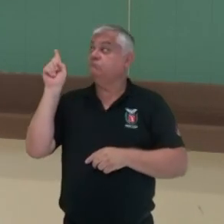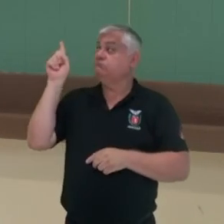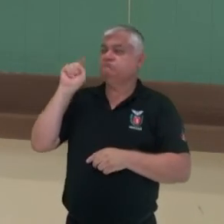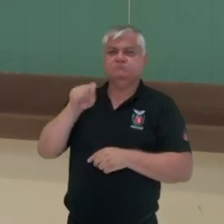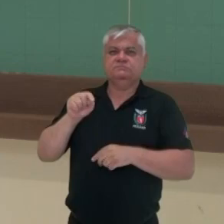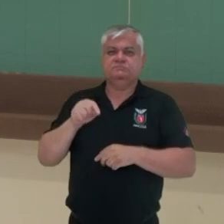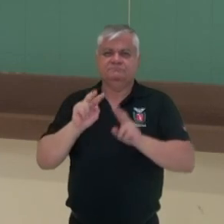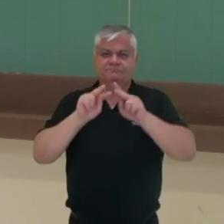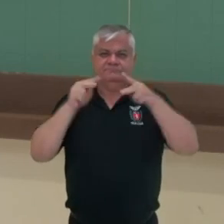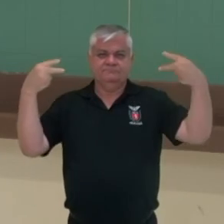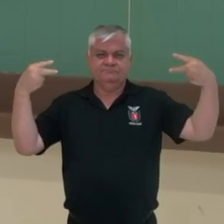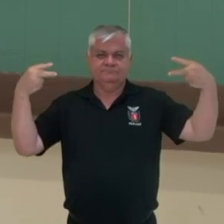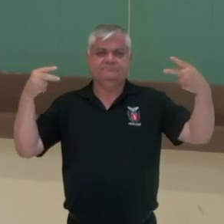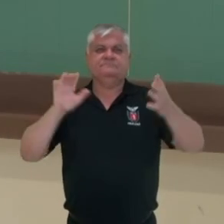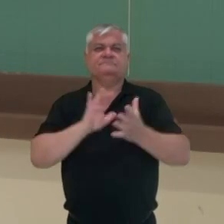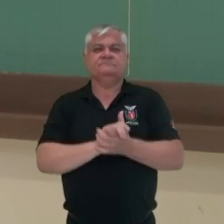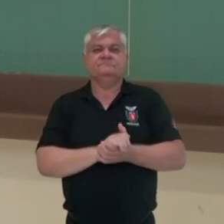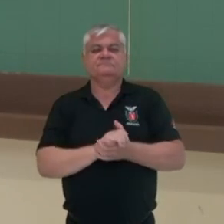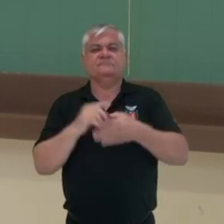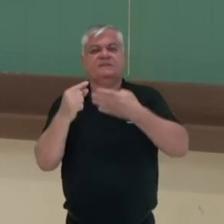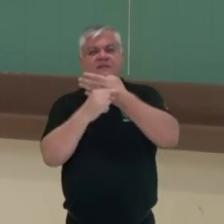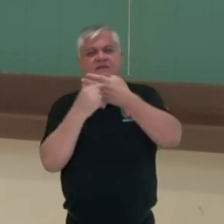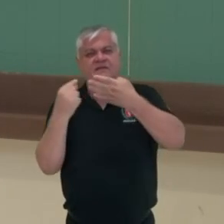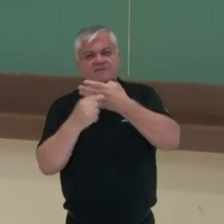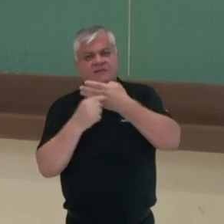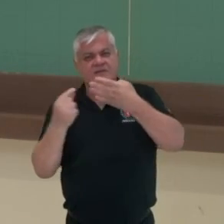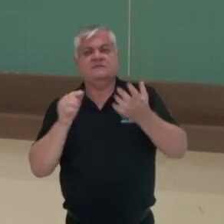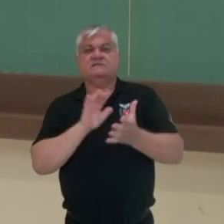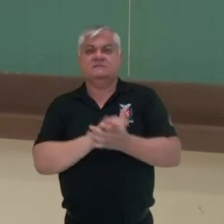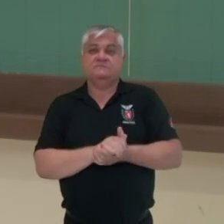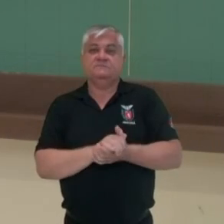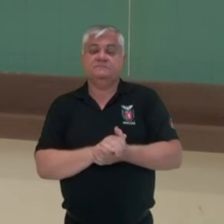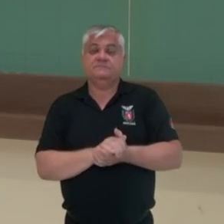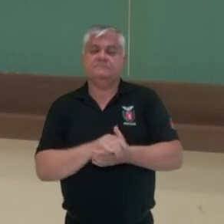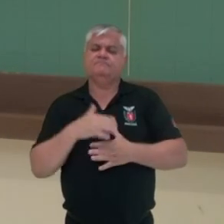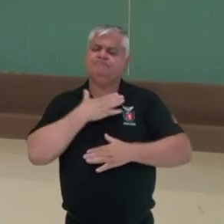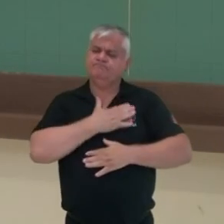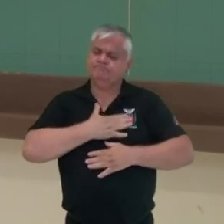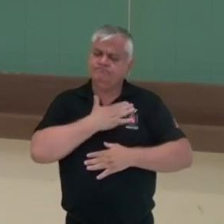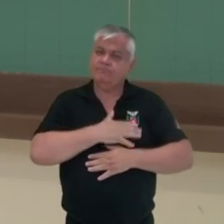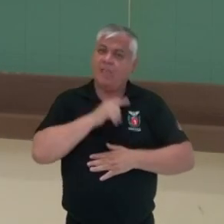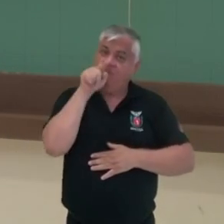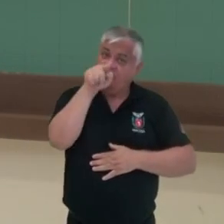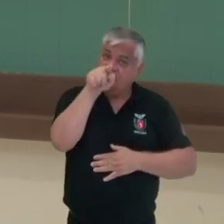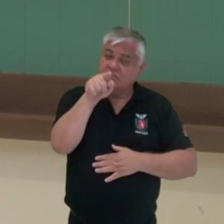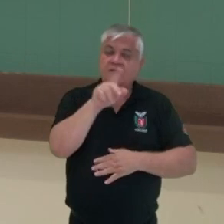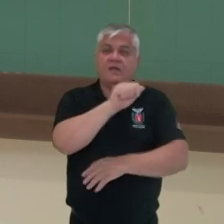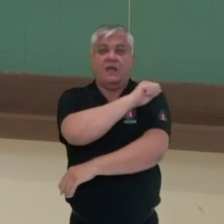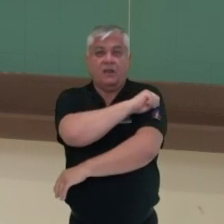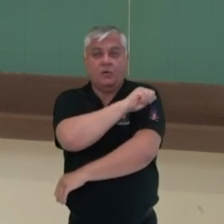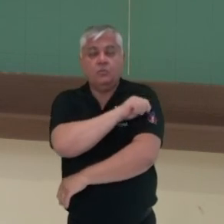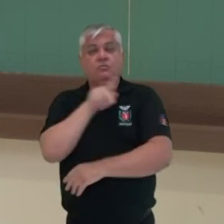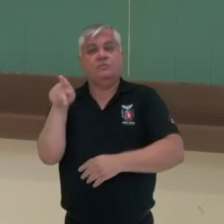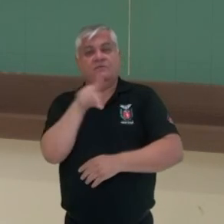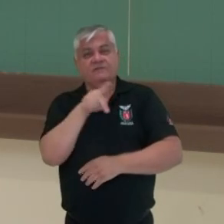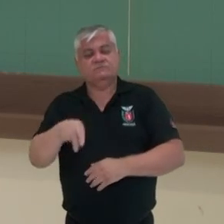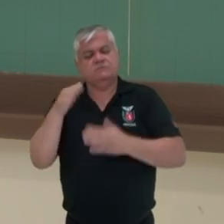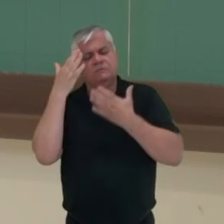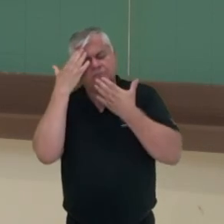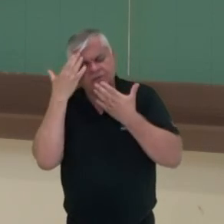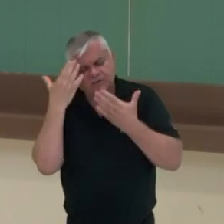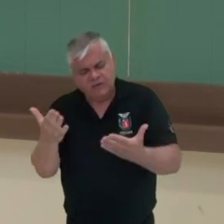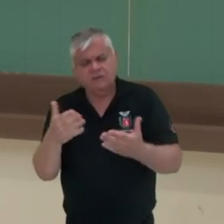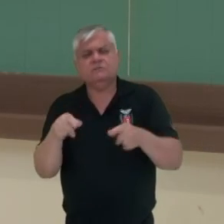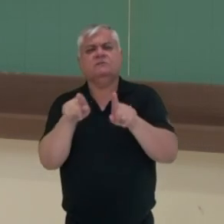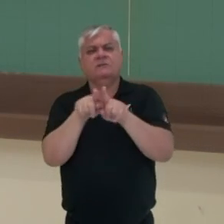link. Algumas referências. Eu gostaria de agradecer a vocês, estudantes, professores, muito obrigada.